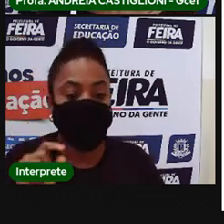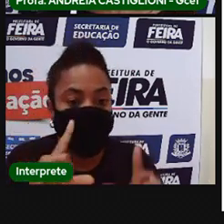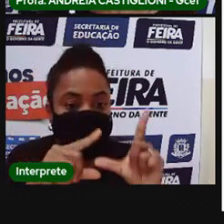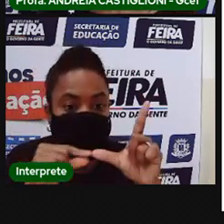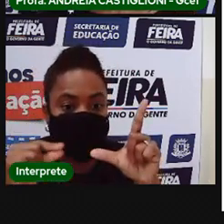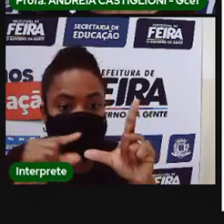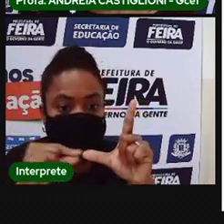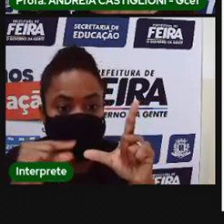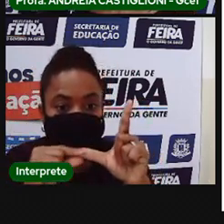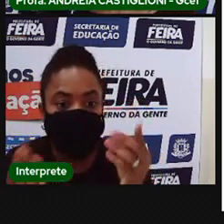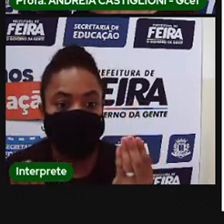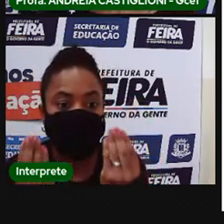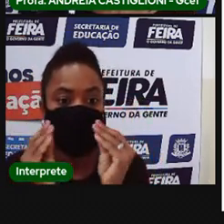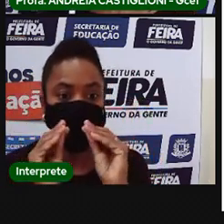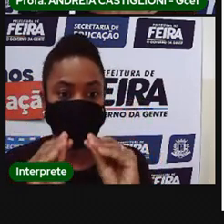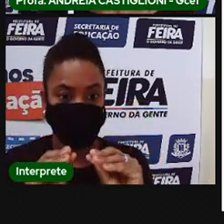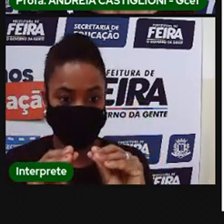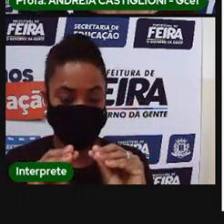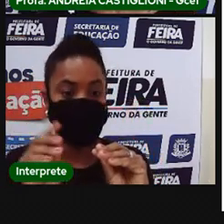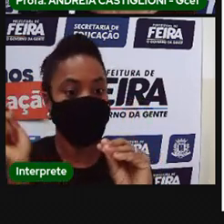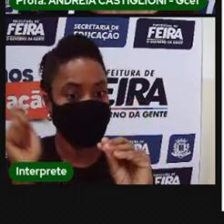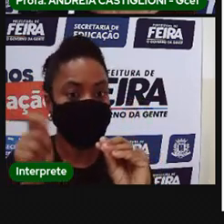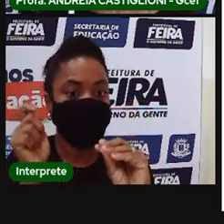www.mente.com, usando o código